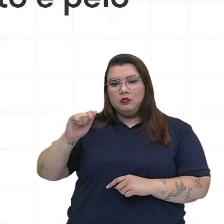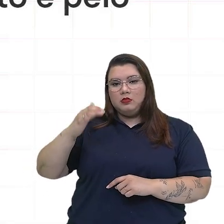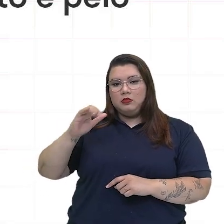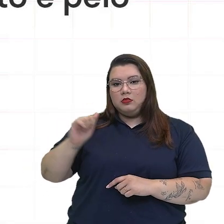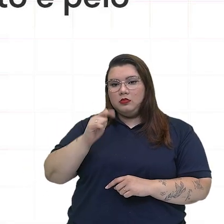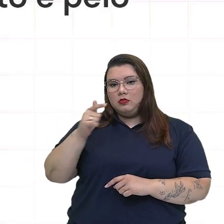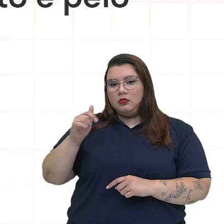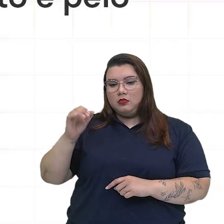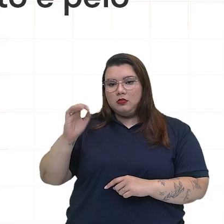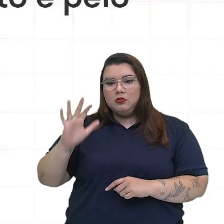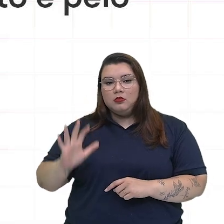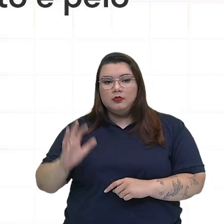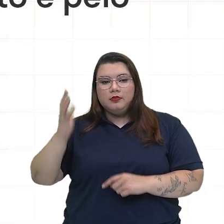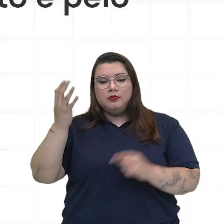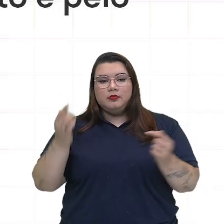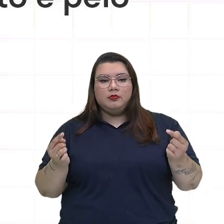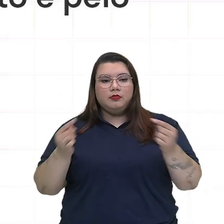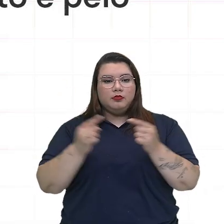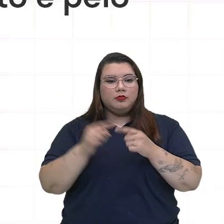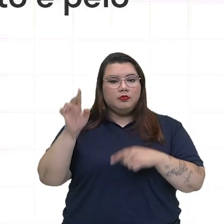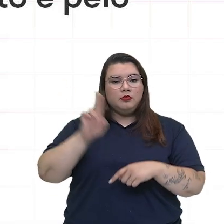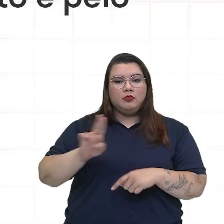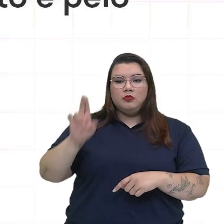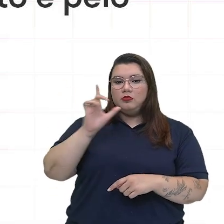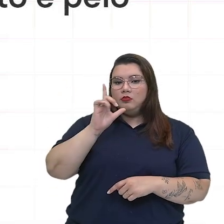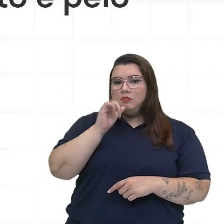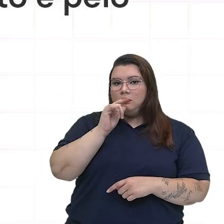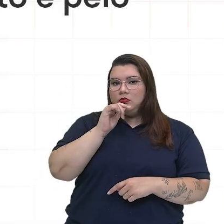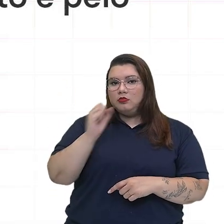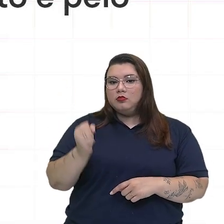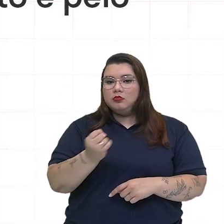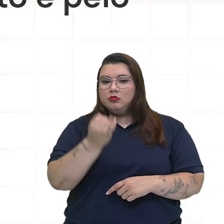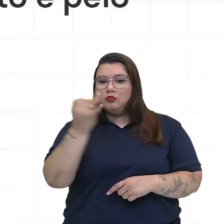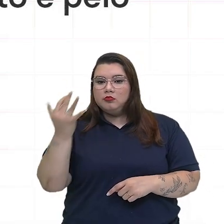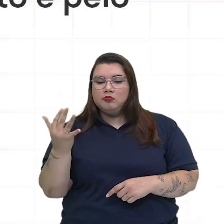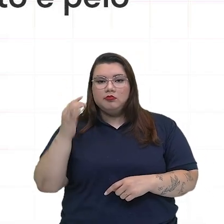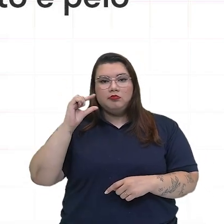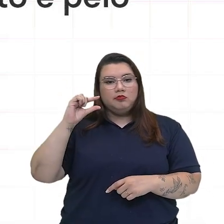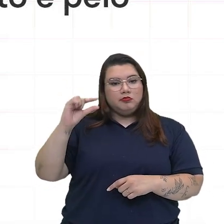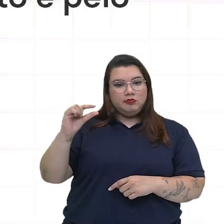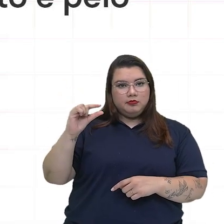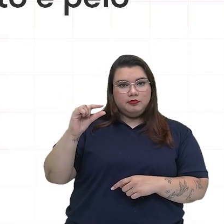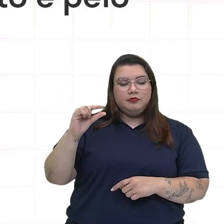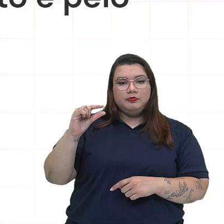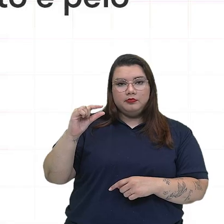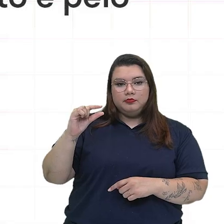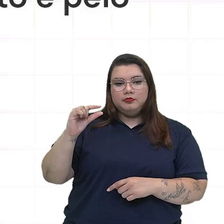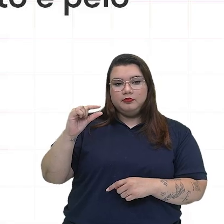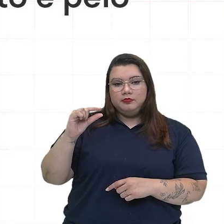microirrigação, tá? Ocorre por meio de quê? Da aplicação de água, porém em